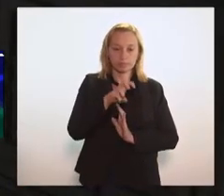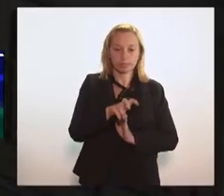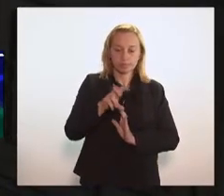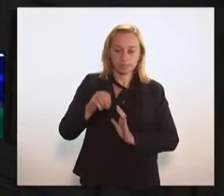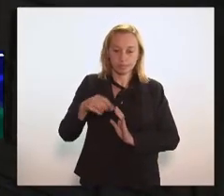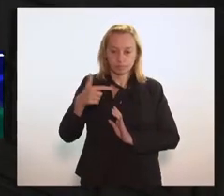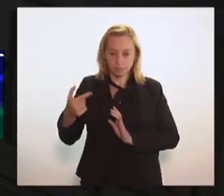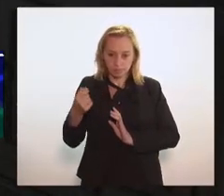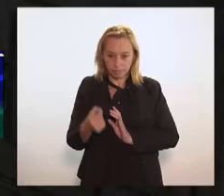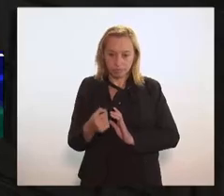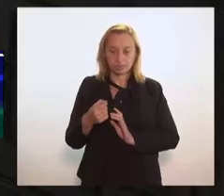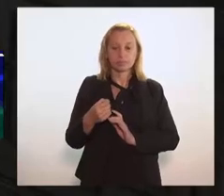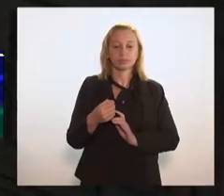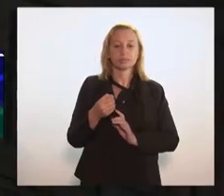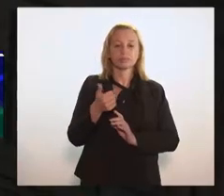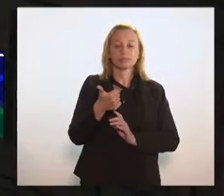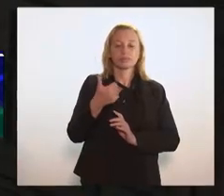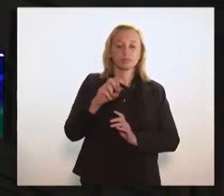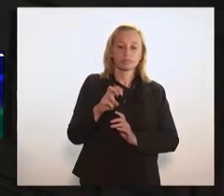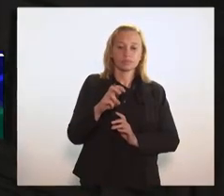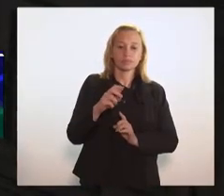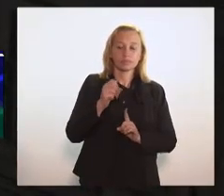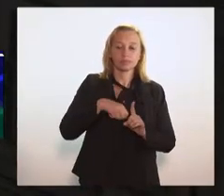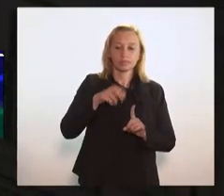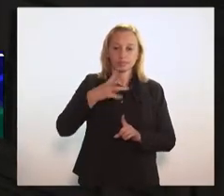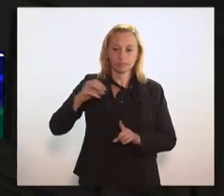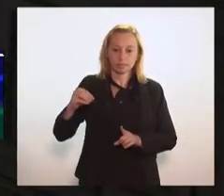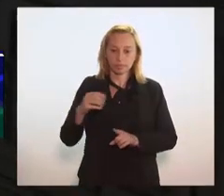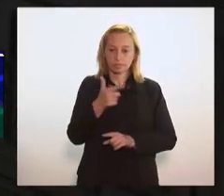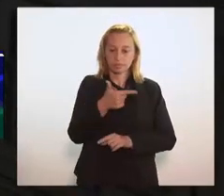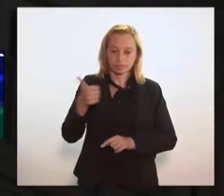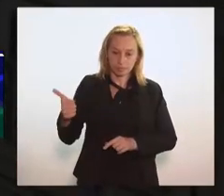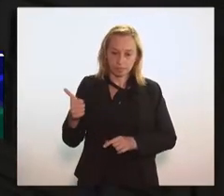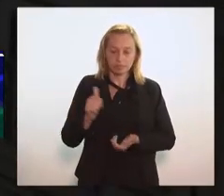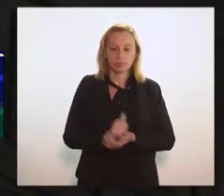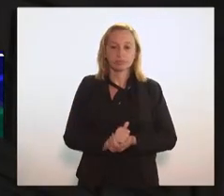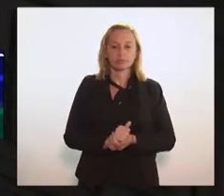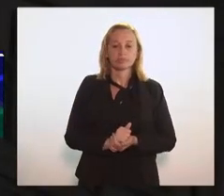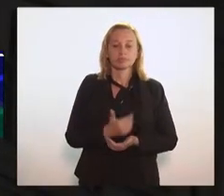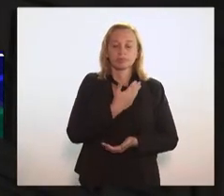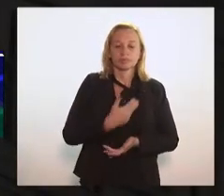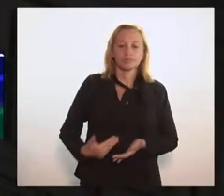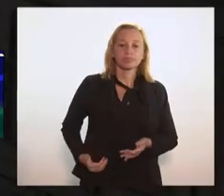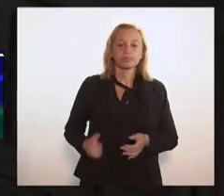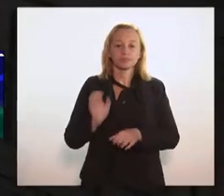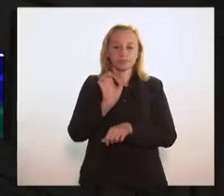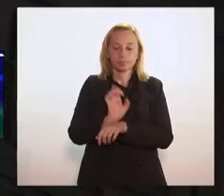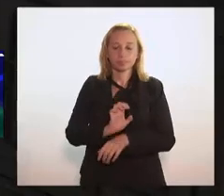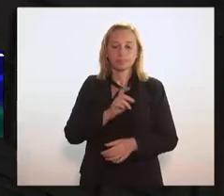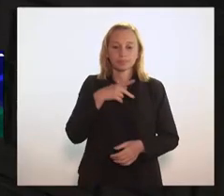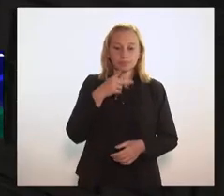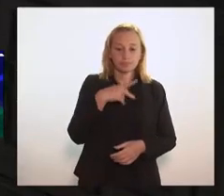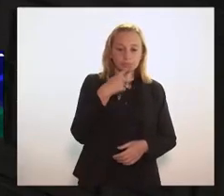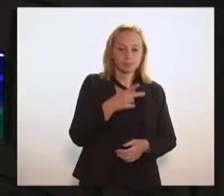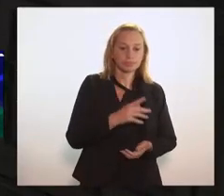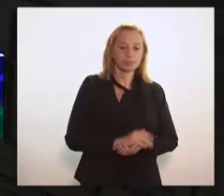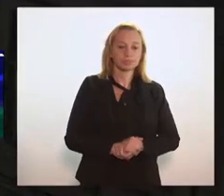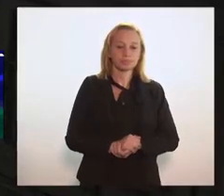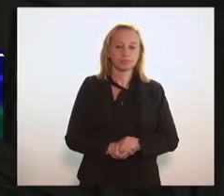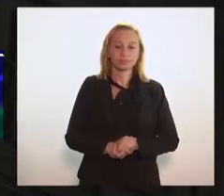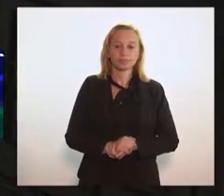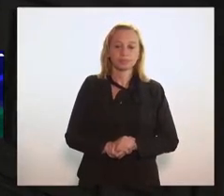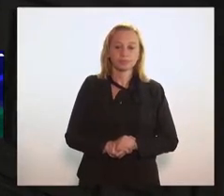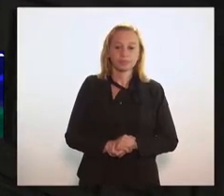47.520, de 15 de março, agora de 2021, do governo do Estado, que fala sobre